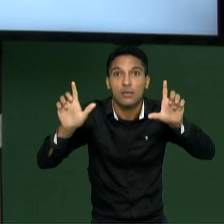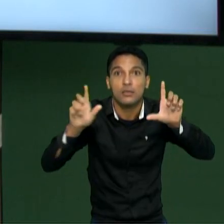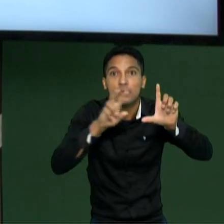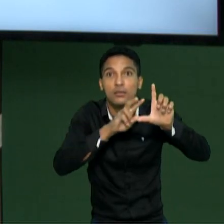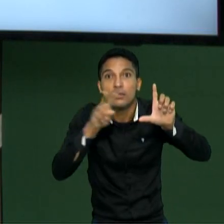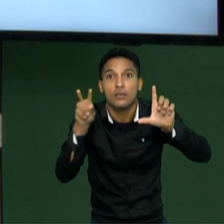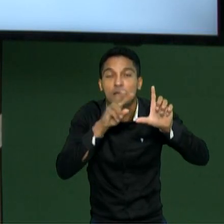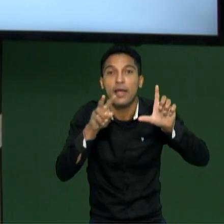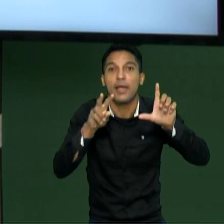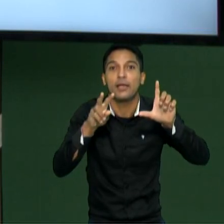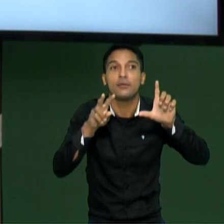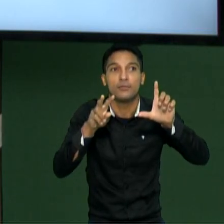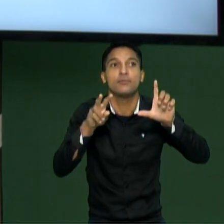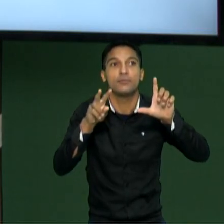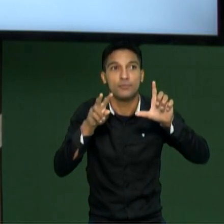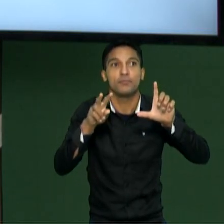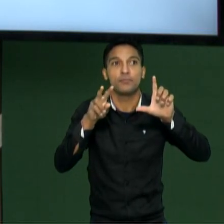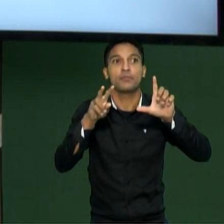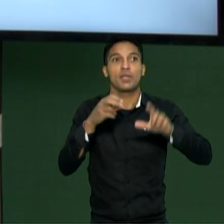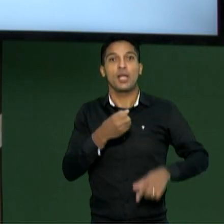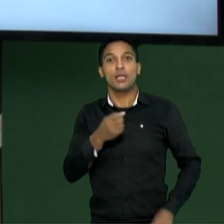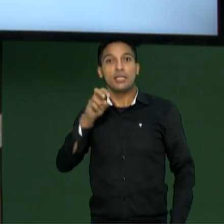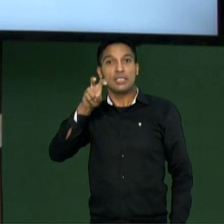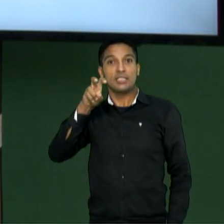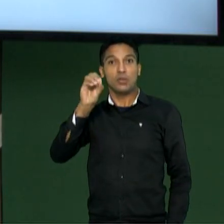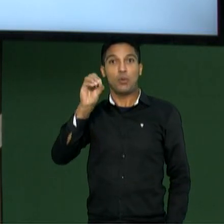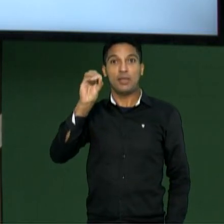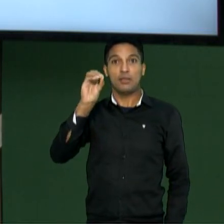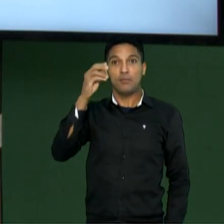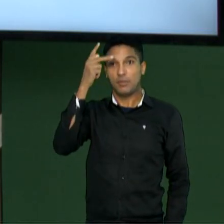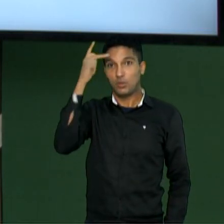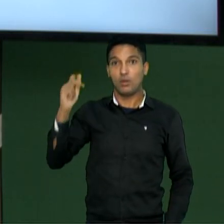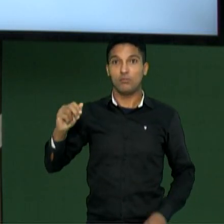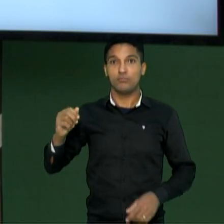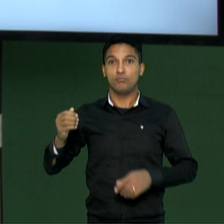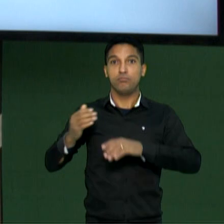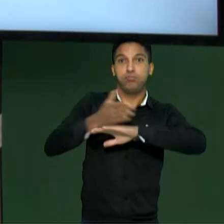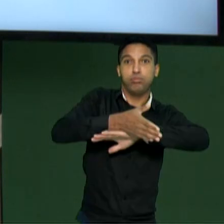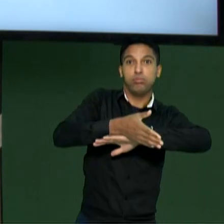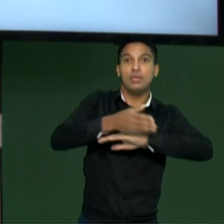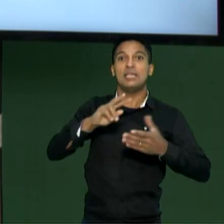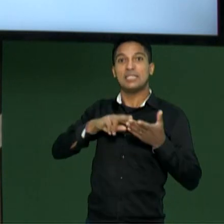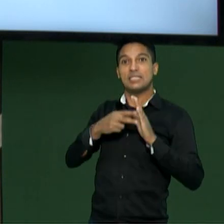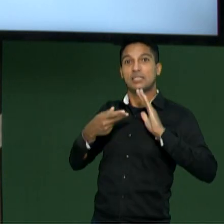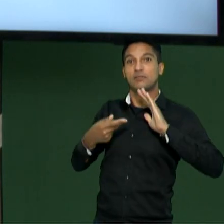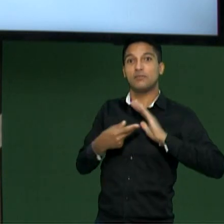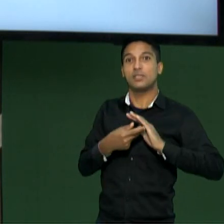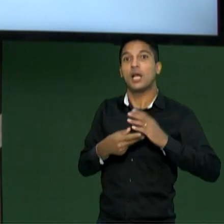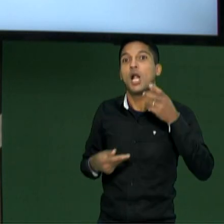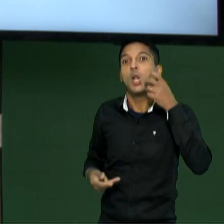é porque foi feito algum erro durante essa resolução, ok? Mas nesse caso está correto.